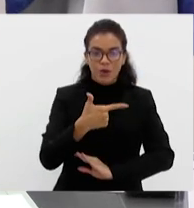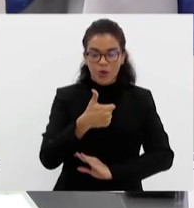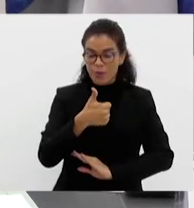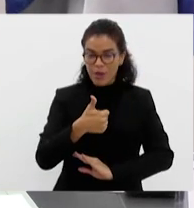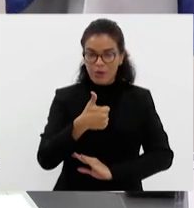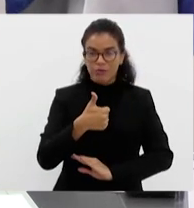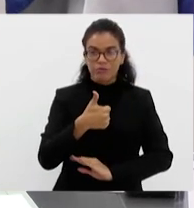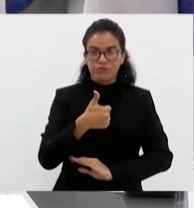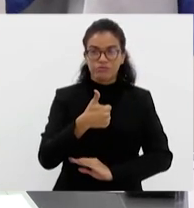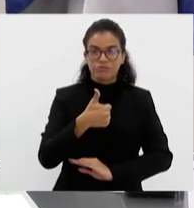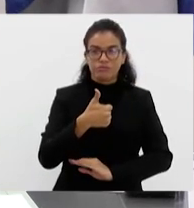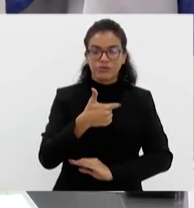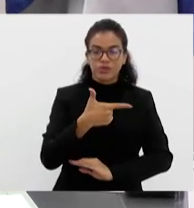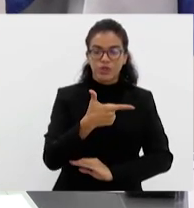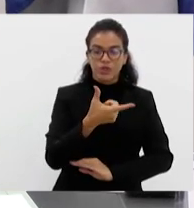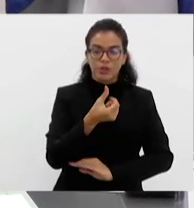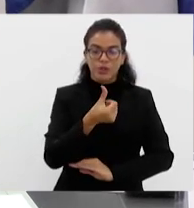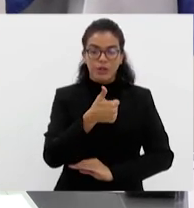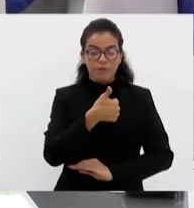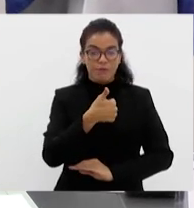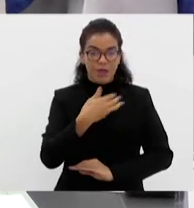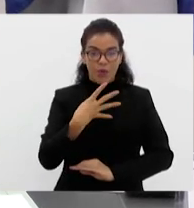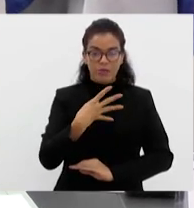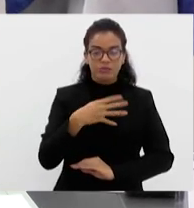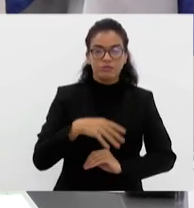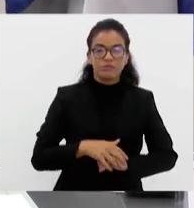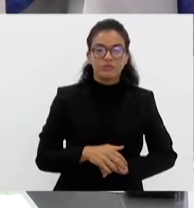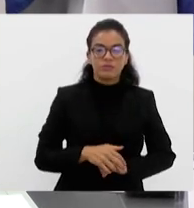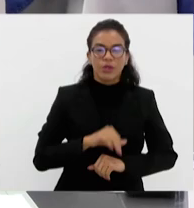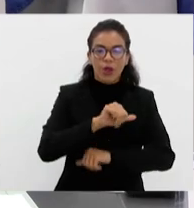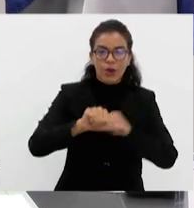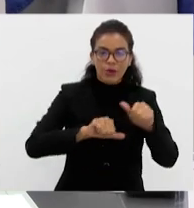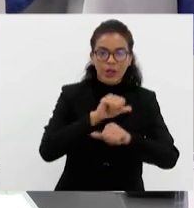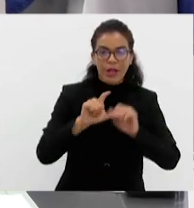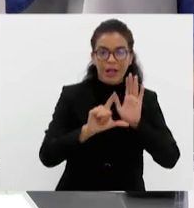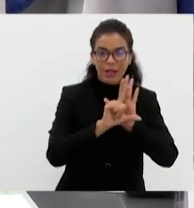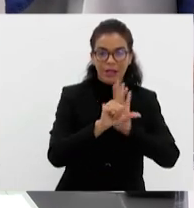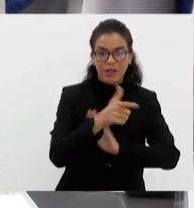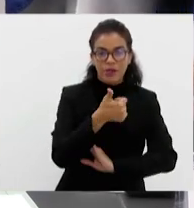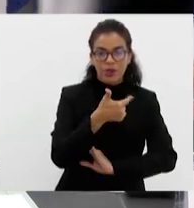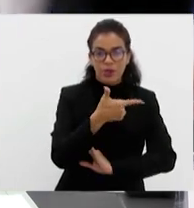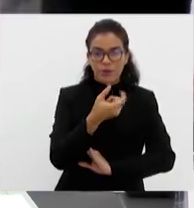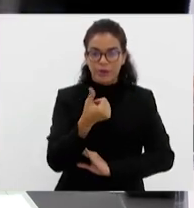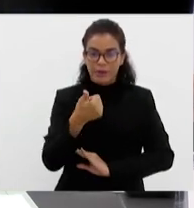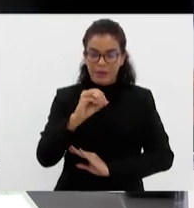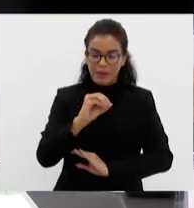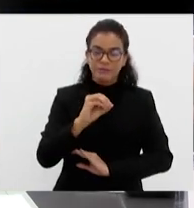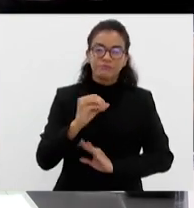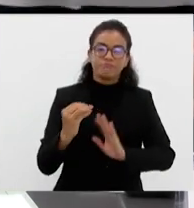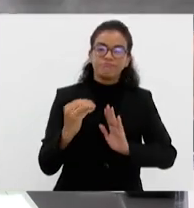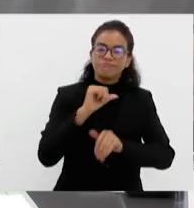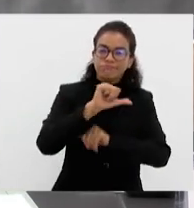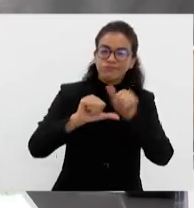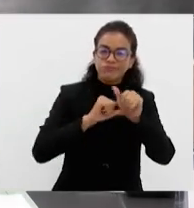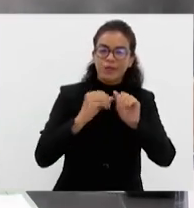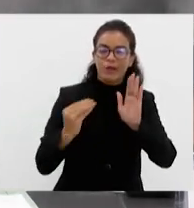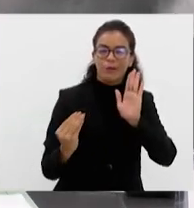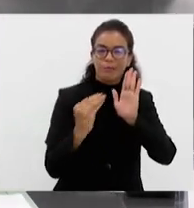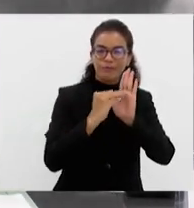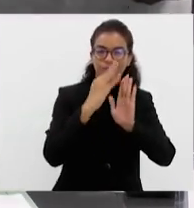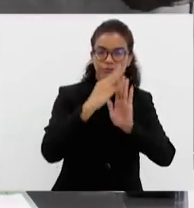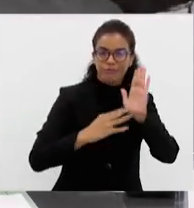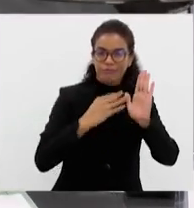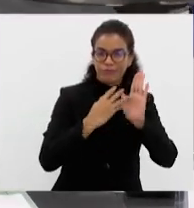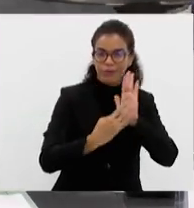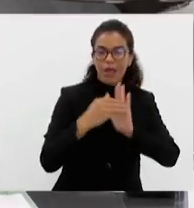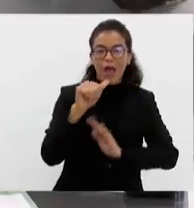autoria da deputada Tia Ju, que altera a lei 5.645 de 2010 para incluir no calendário oficial do Estado do Rio de Janeiro o